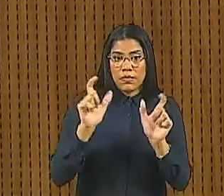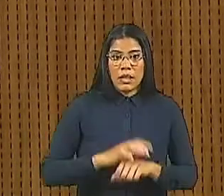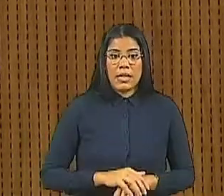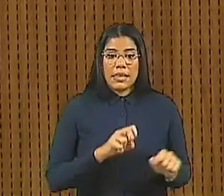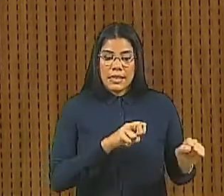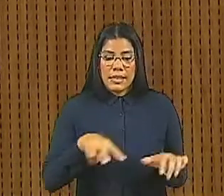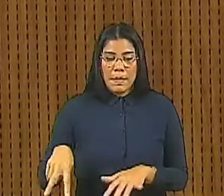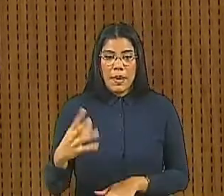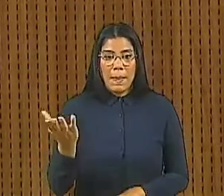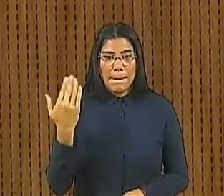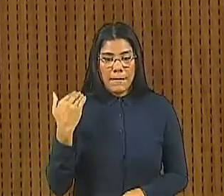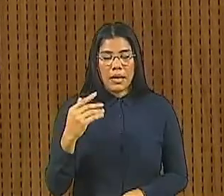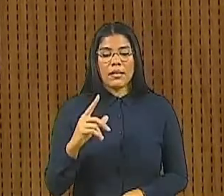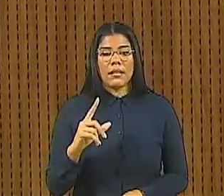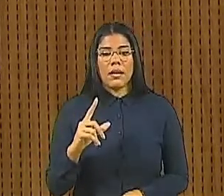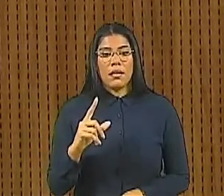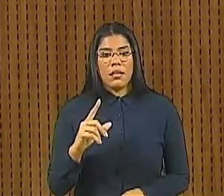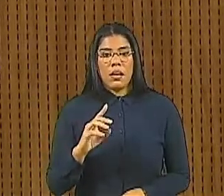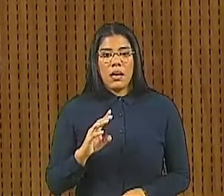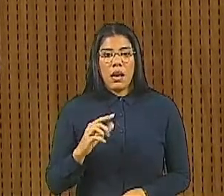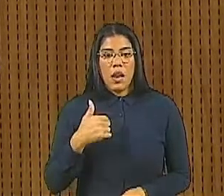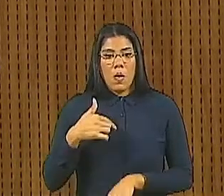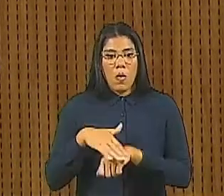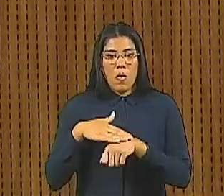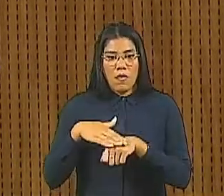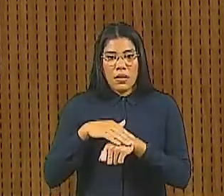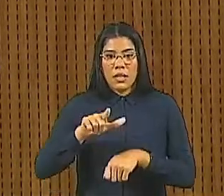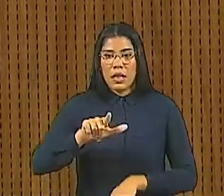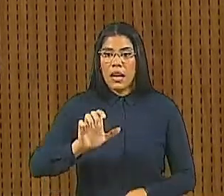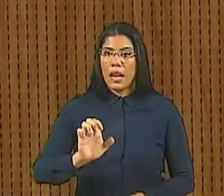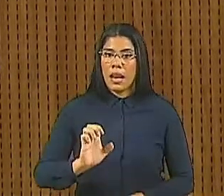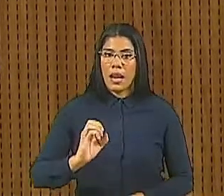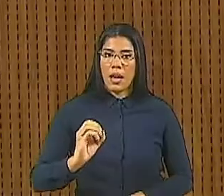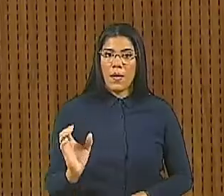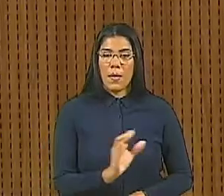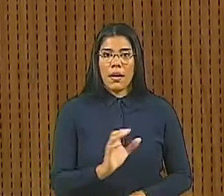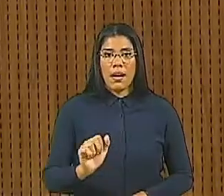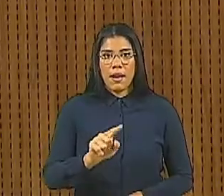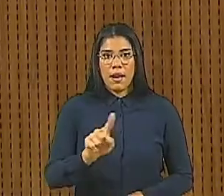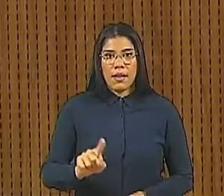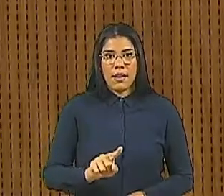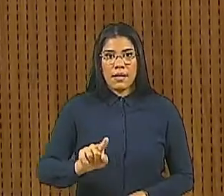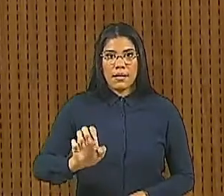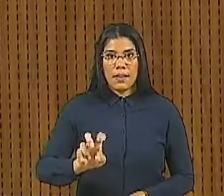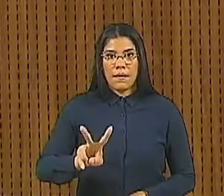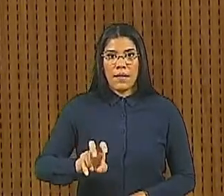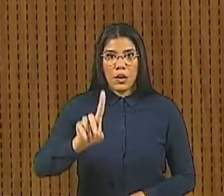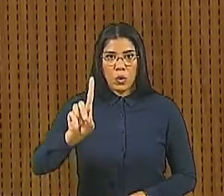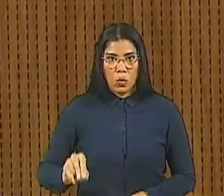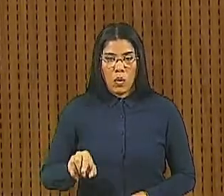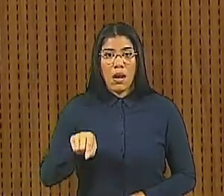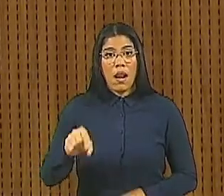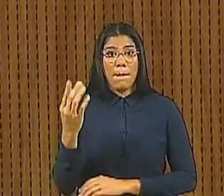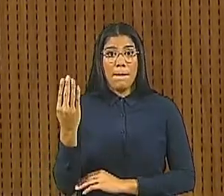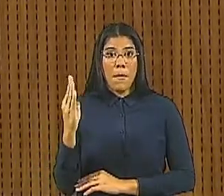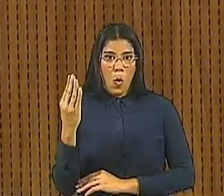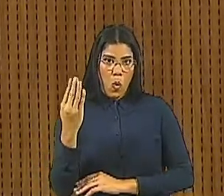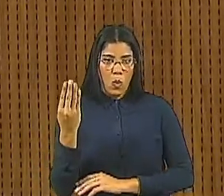Na semana passada, eu recebi o biólogo Léo Azevedo em nome de um movimento, e dos